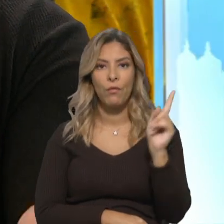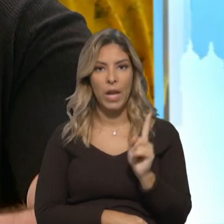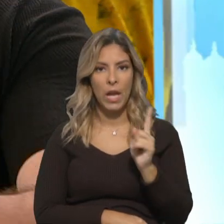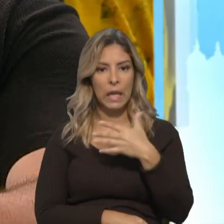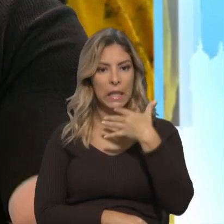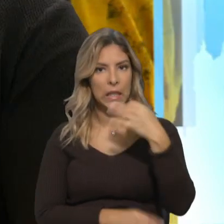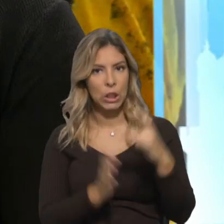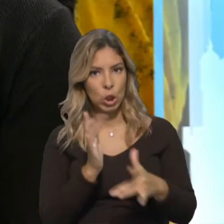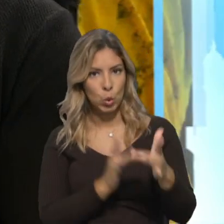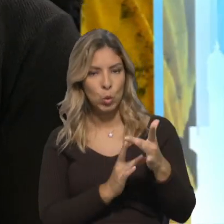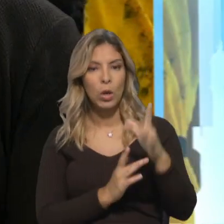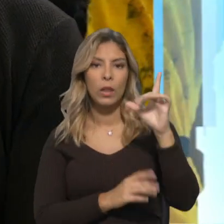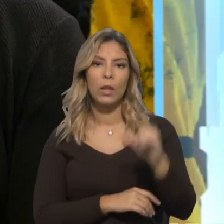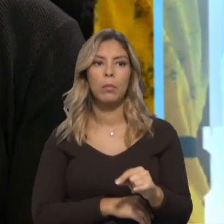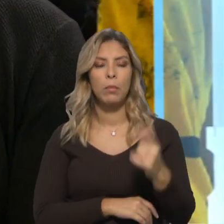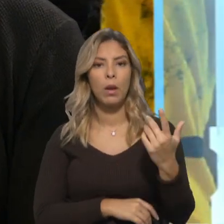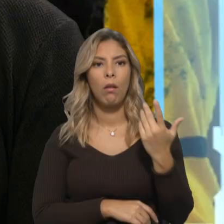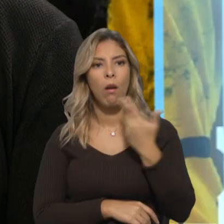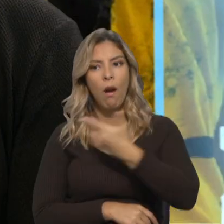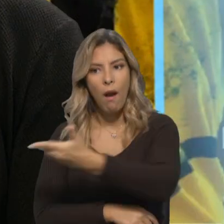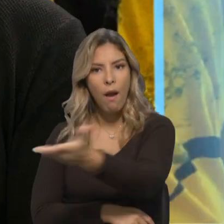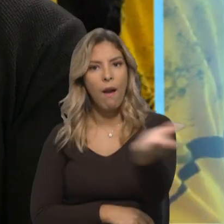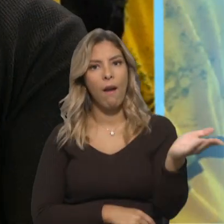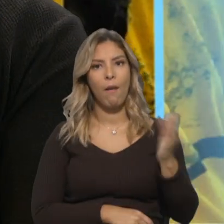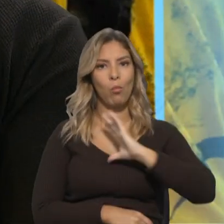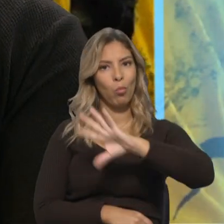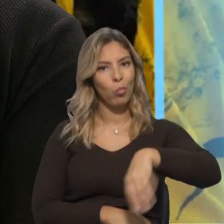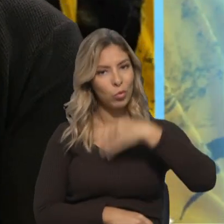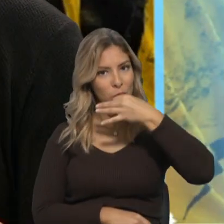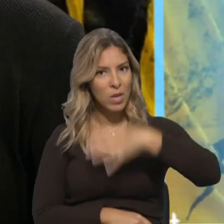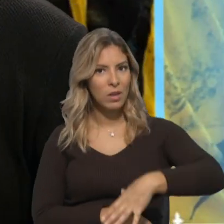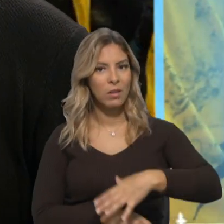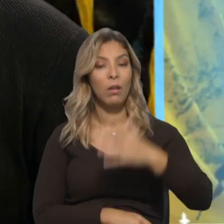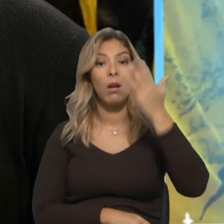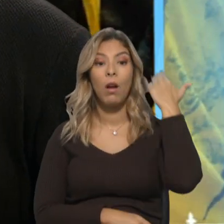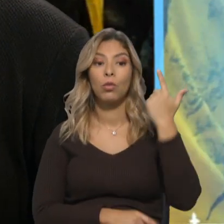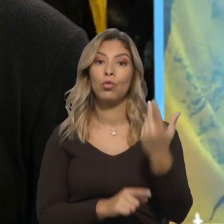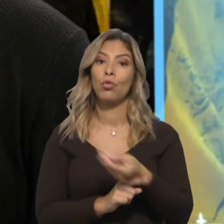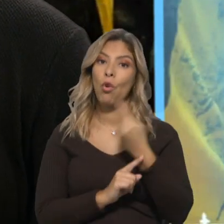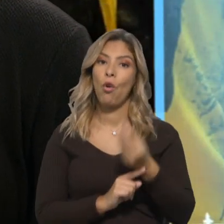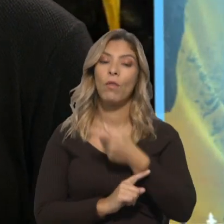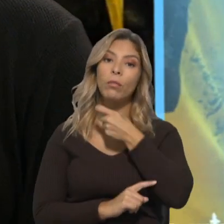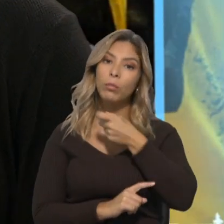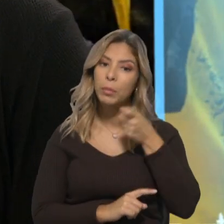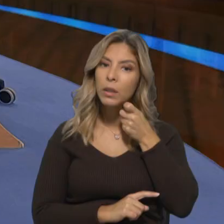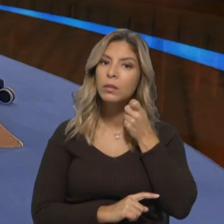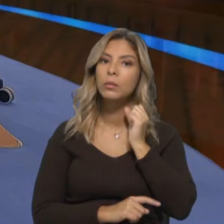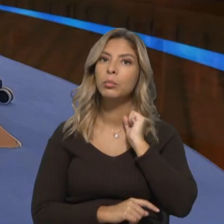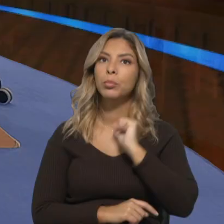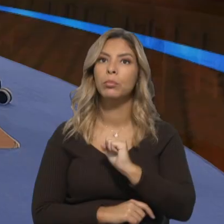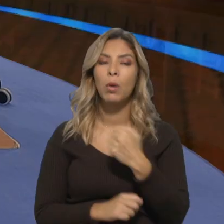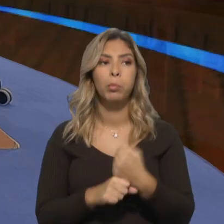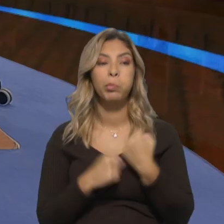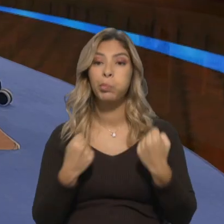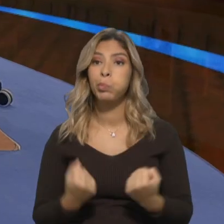Cristo. Cristo enviou-nos por todo o mundo. E o facto de que o alamano, no seu tempo, via muitos jovens padres diocesanos, quase sem fazer nada, porque